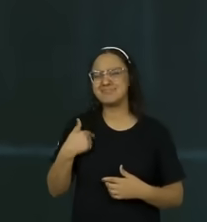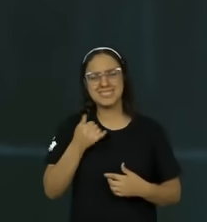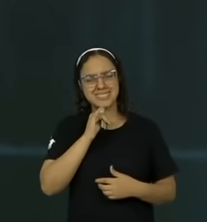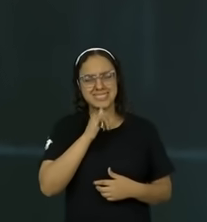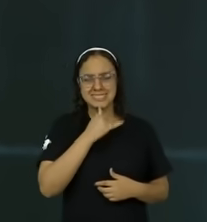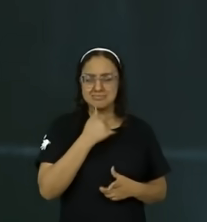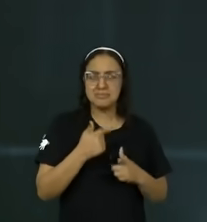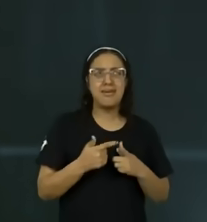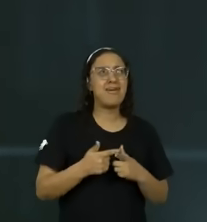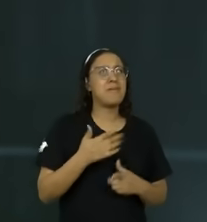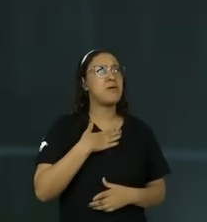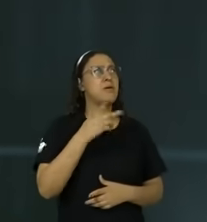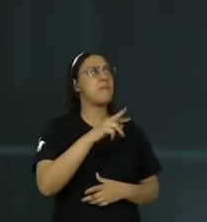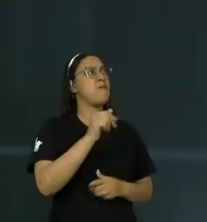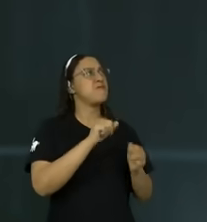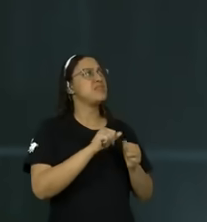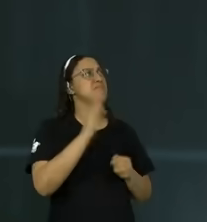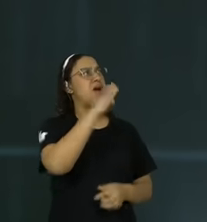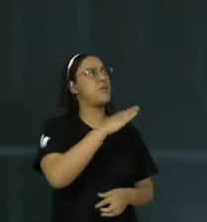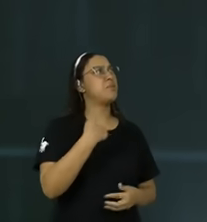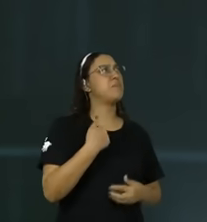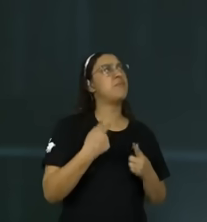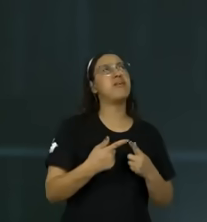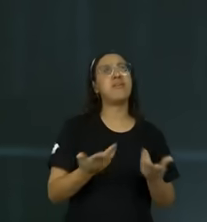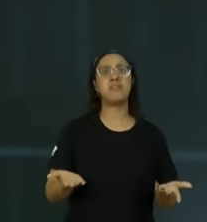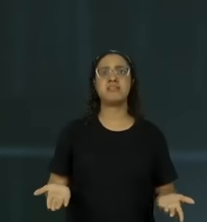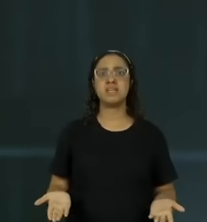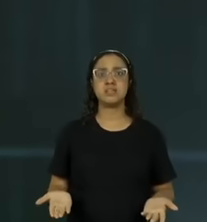quê. Por quê tanta raiva?